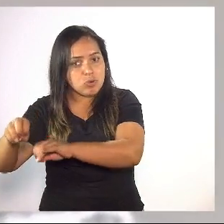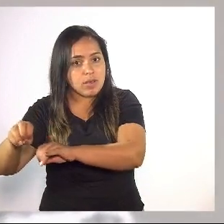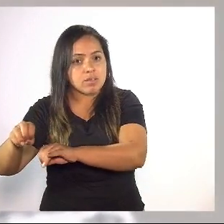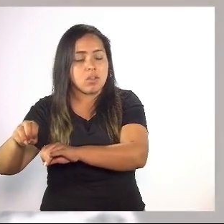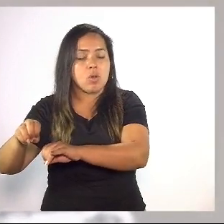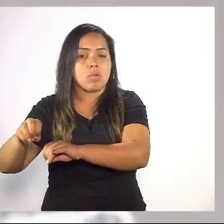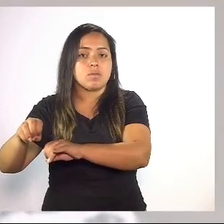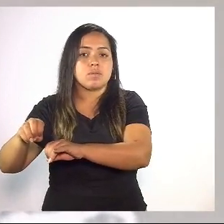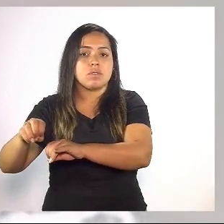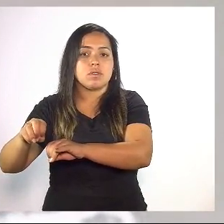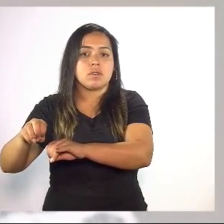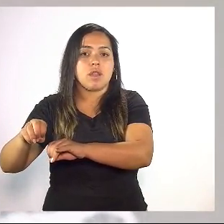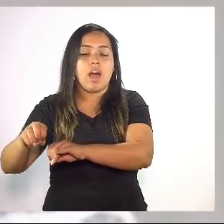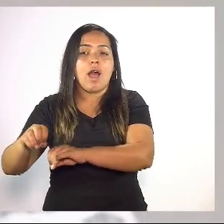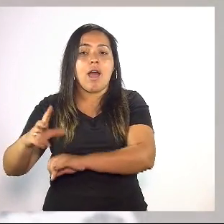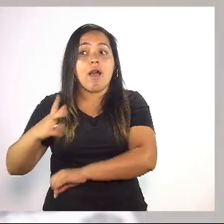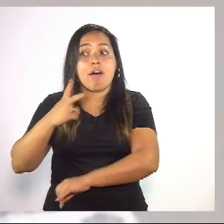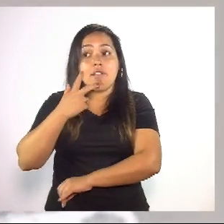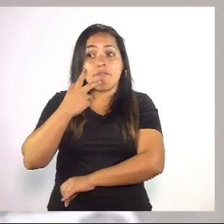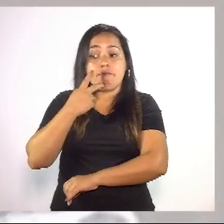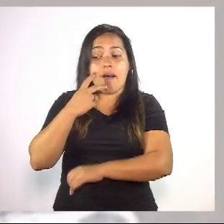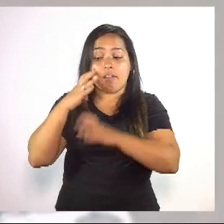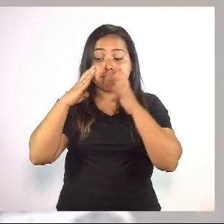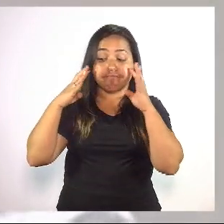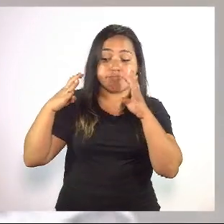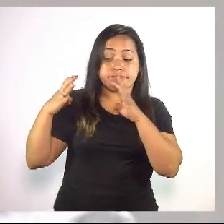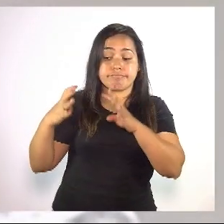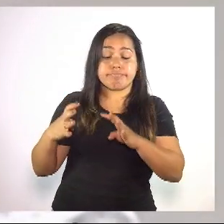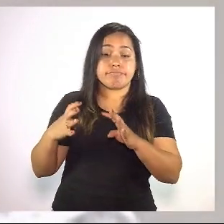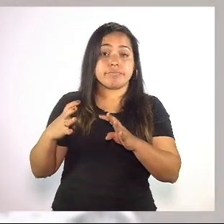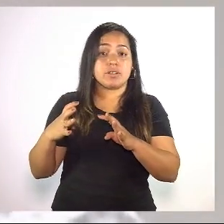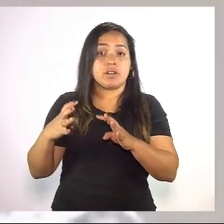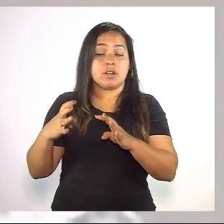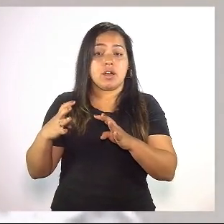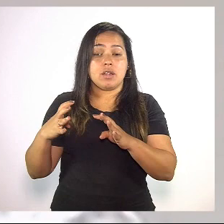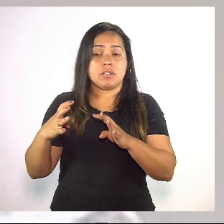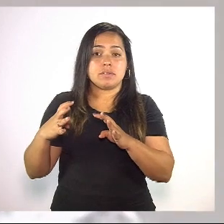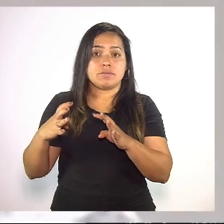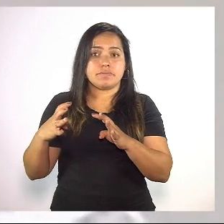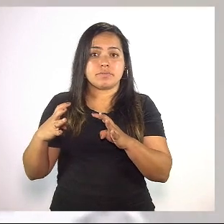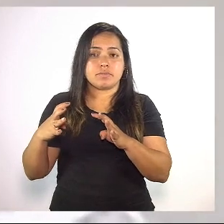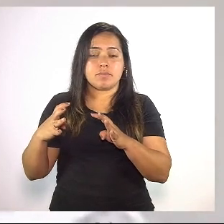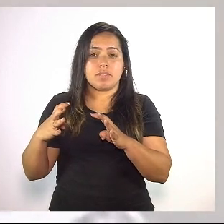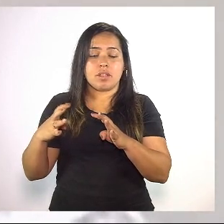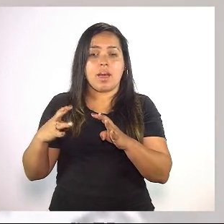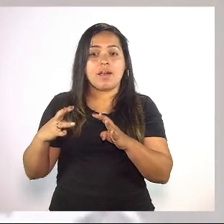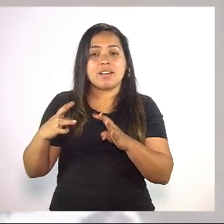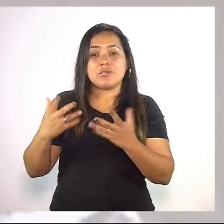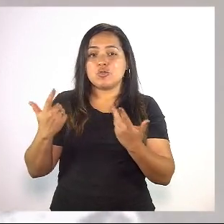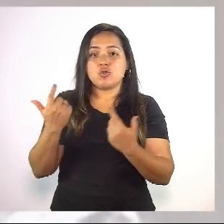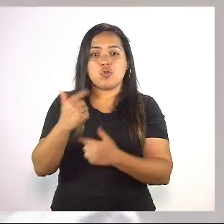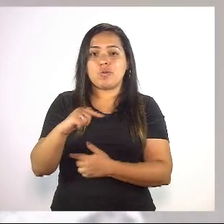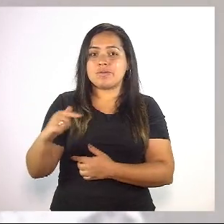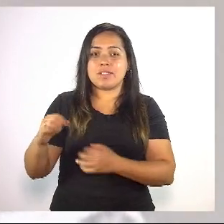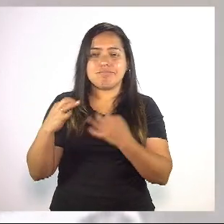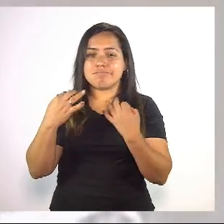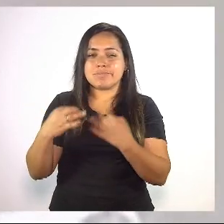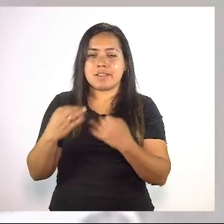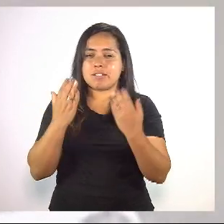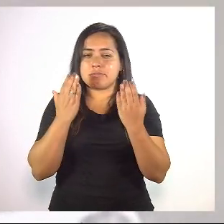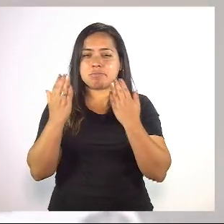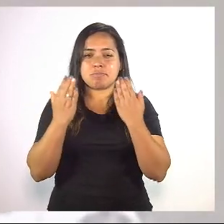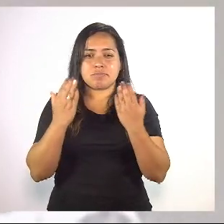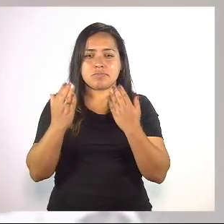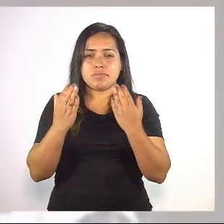revela-se atentatório aos postulados da proporcionalidade e da razoabilidade de